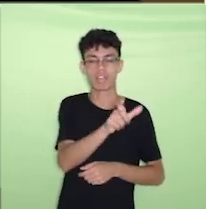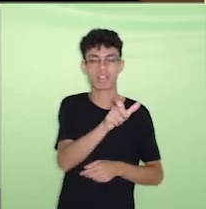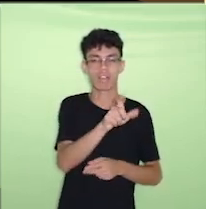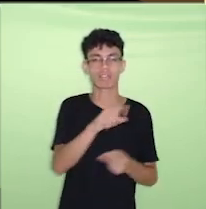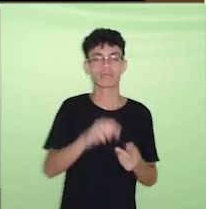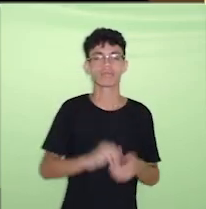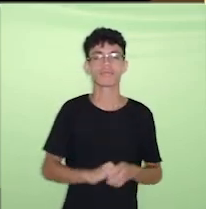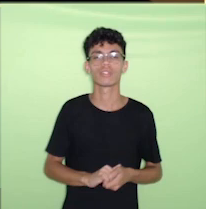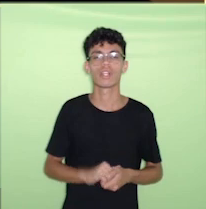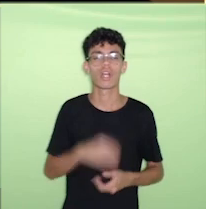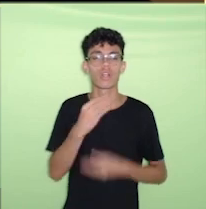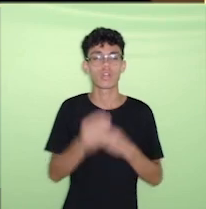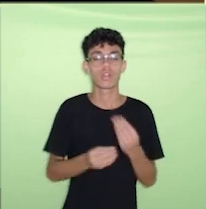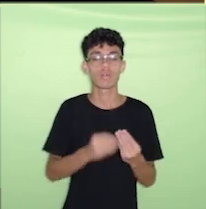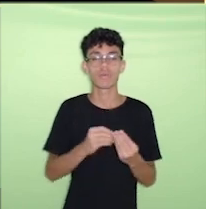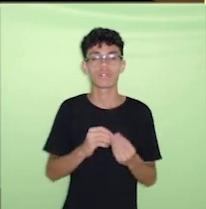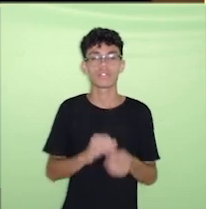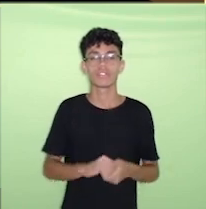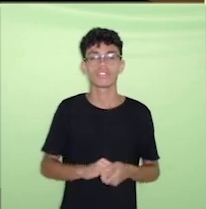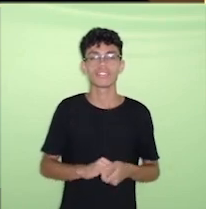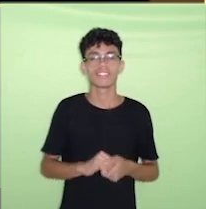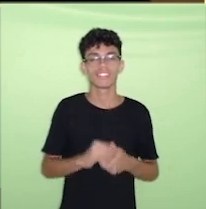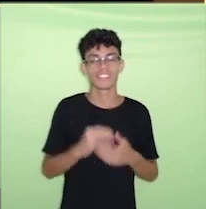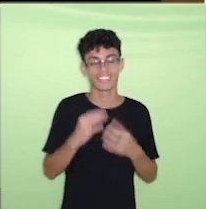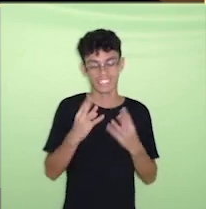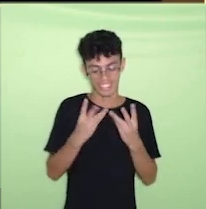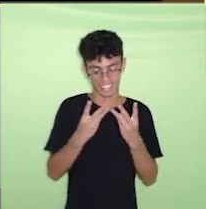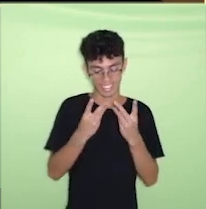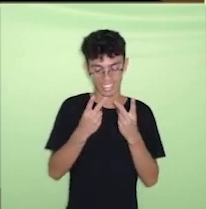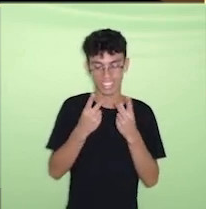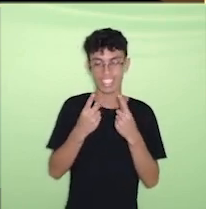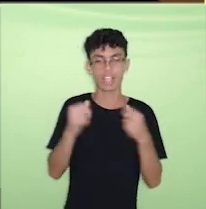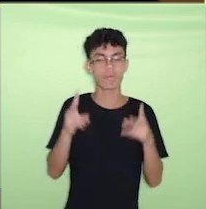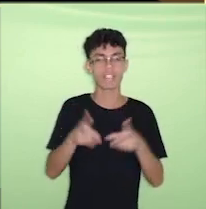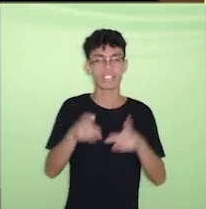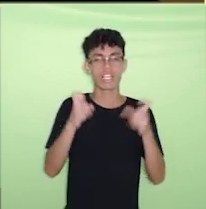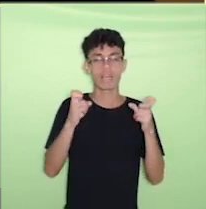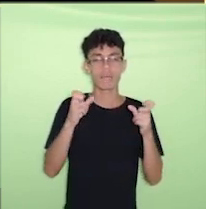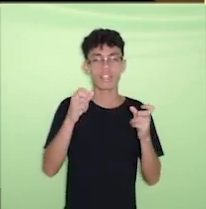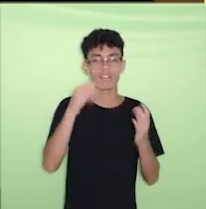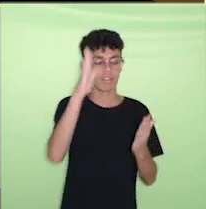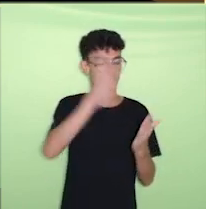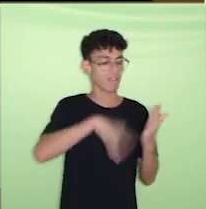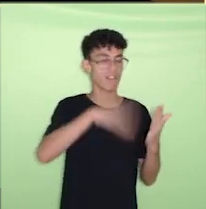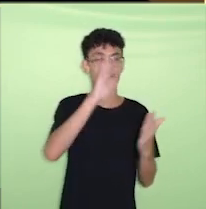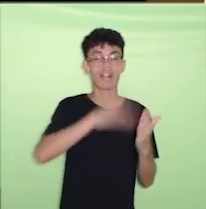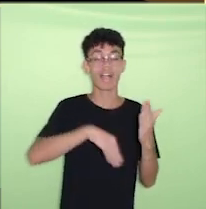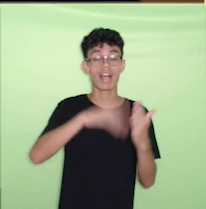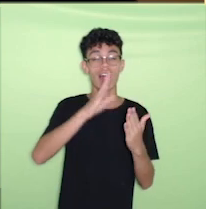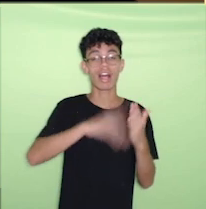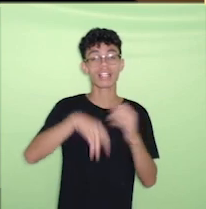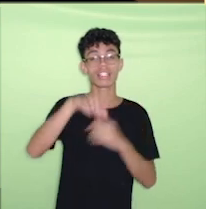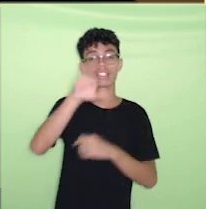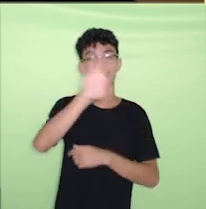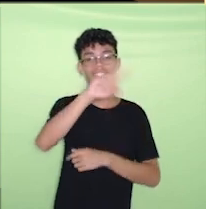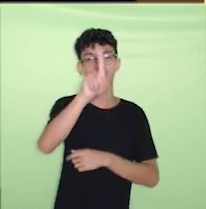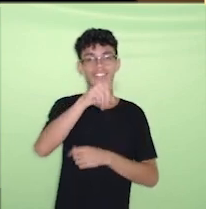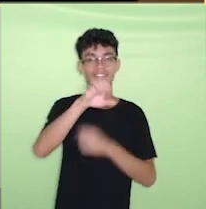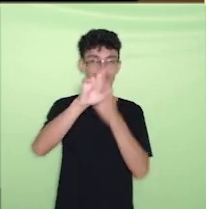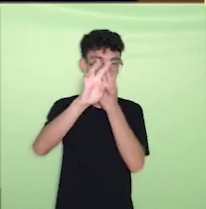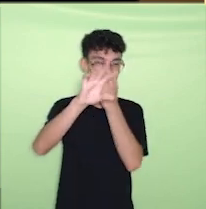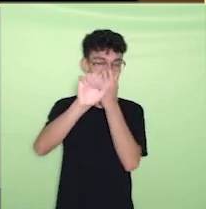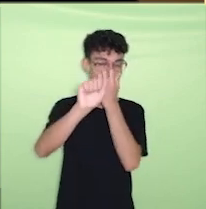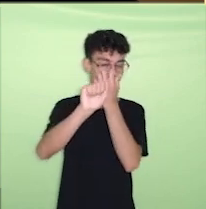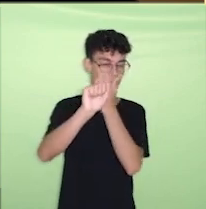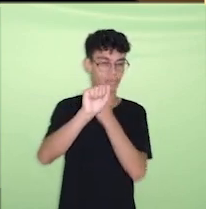Muito. Como eles foram delicados. Veja, até pintaram aquela segunda garra de Zeta. Se a América não